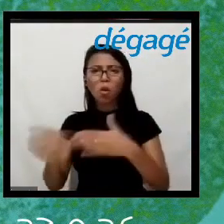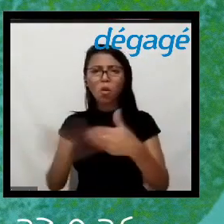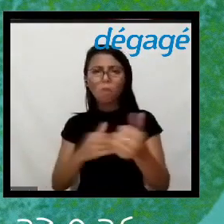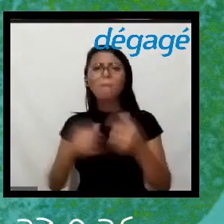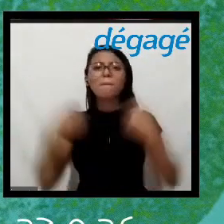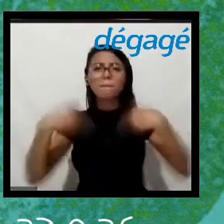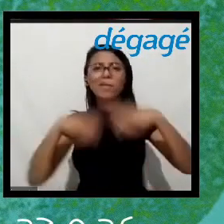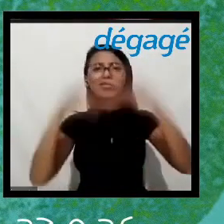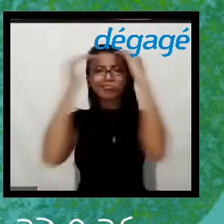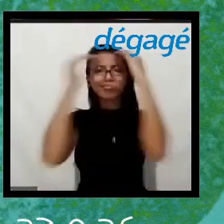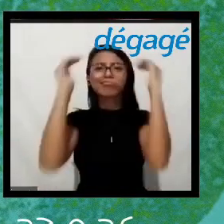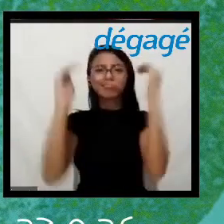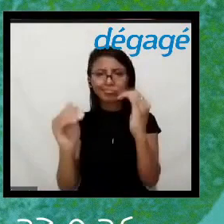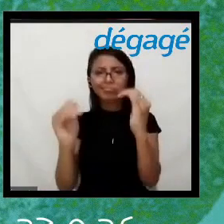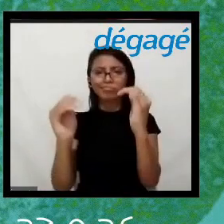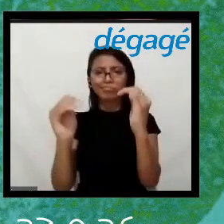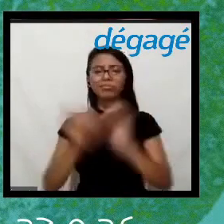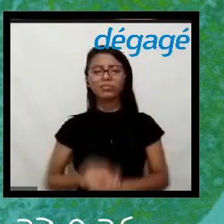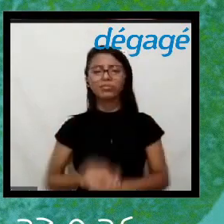daquela escola, né?